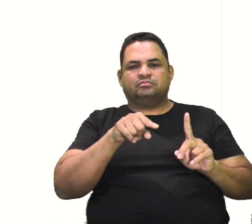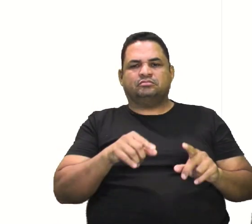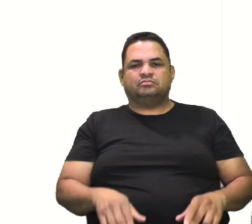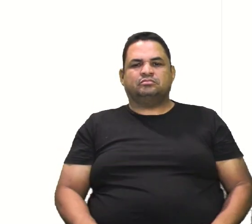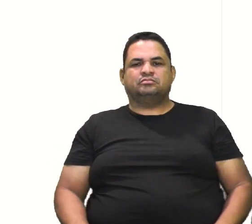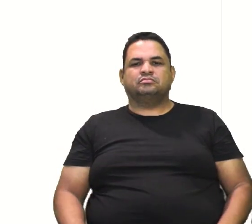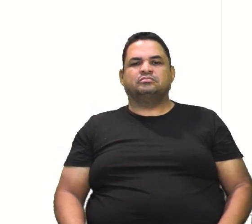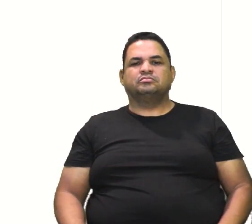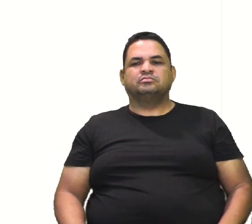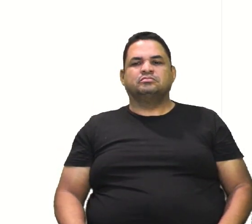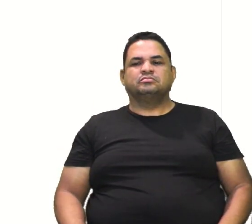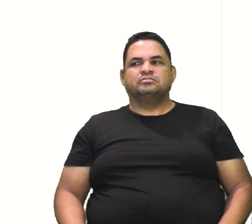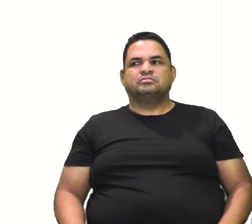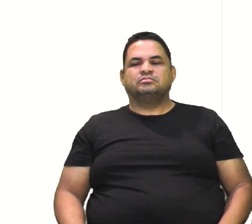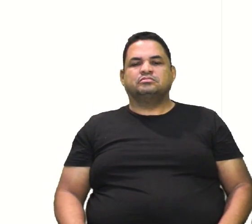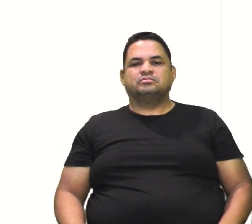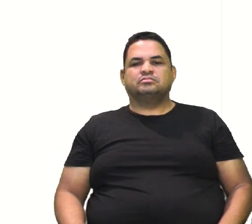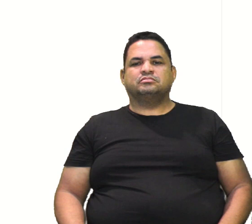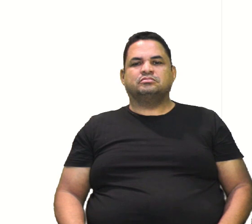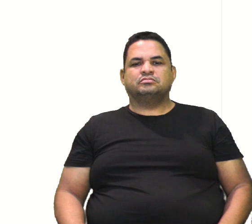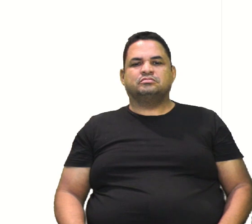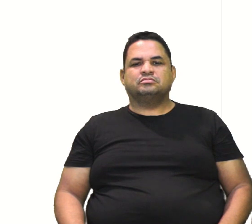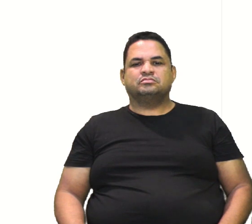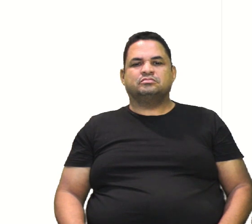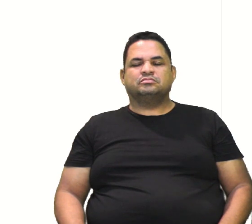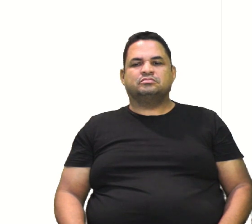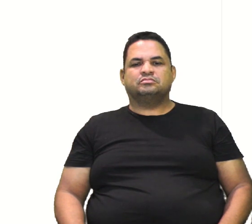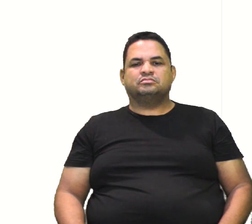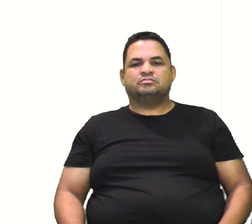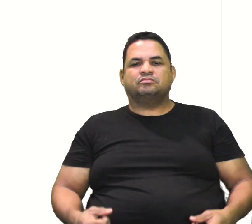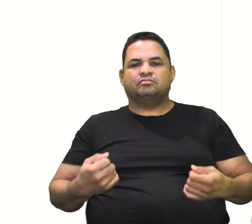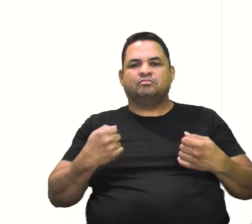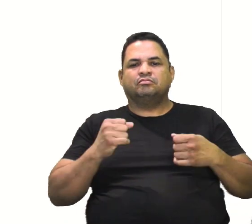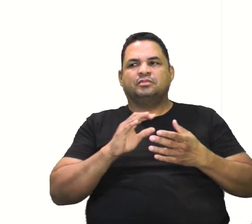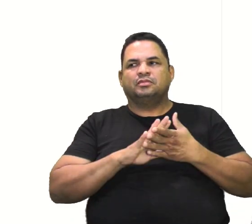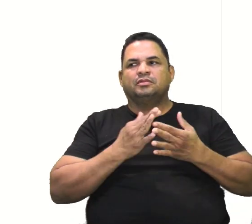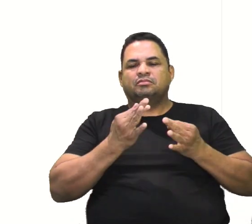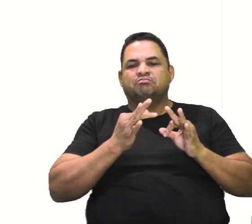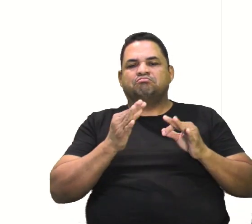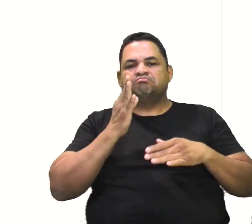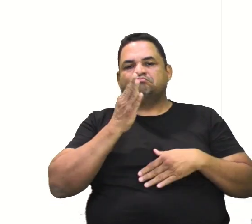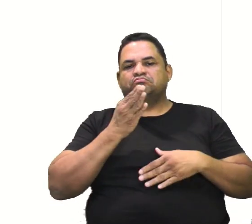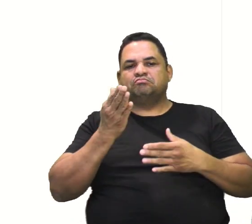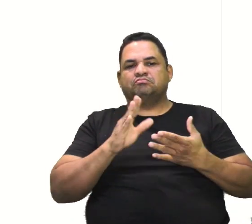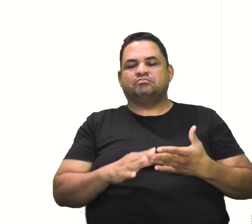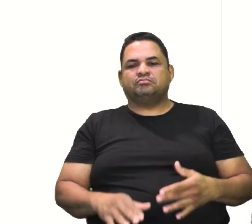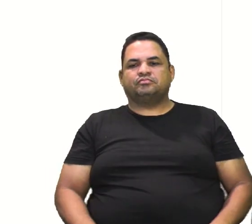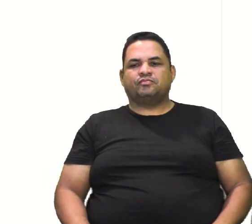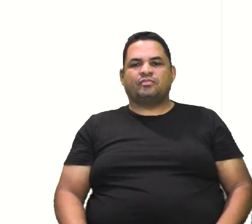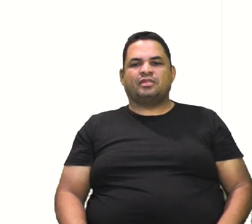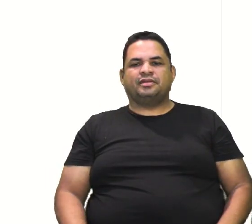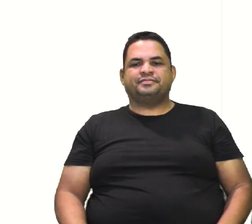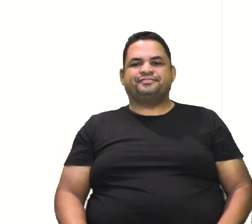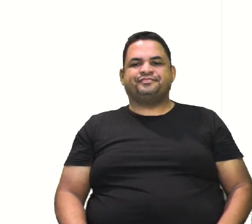nosso problema. O raio é a raiz de tudo aquilo ali? A raiz de menos... Eu posso simplificar ali? Posso juntar o 4 com 1, né?